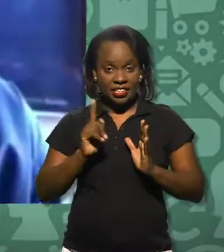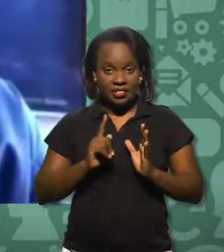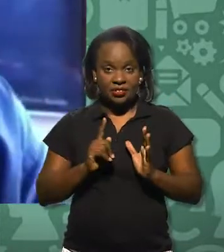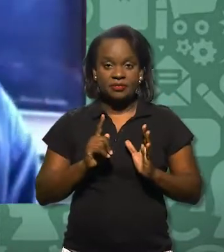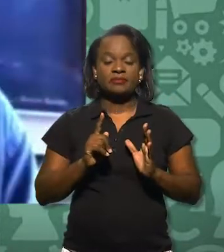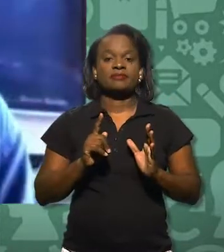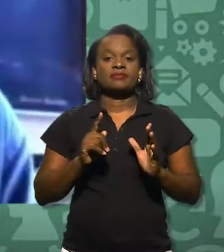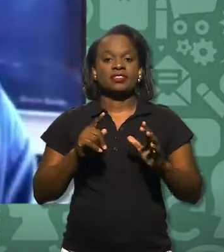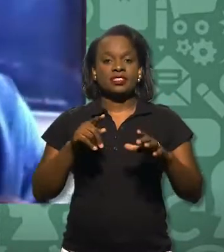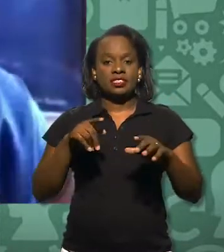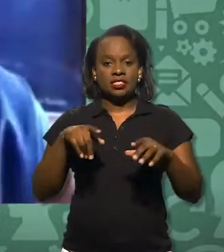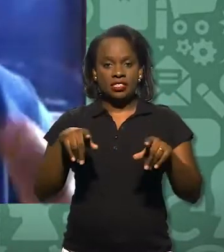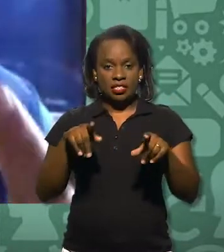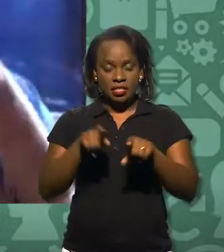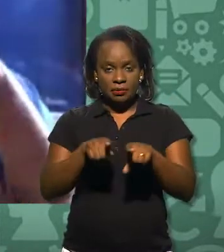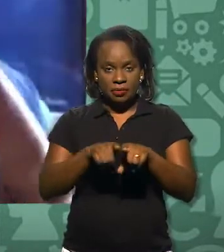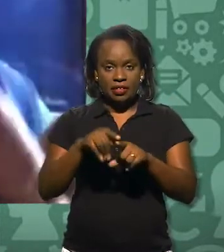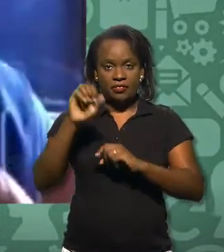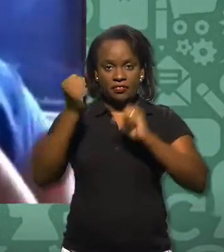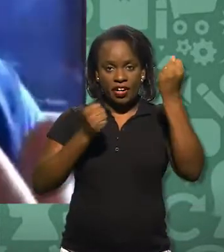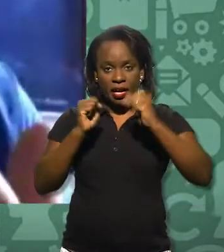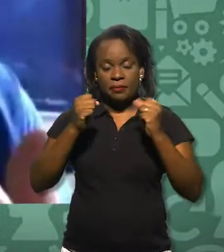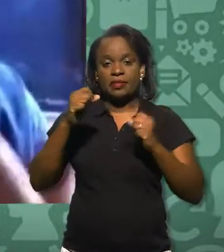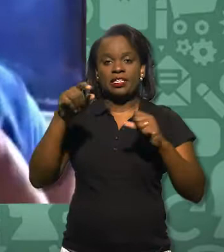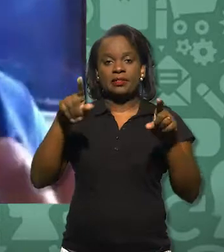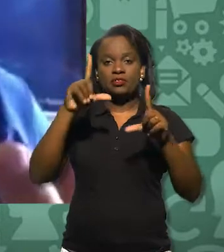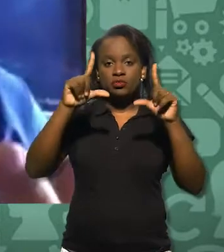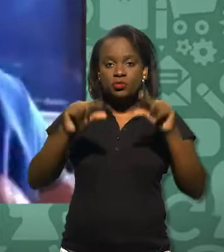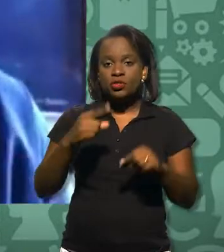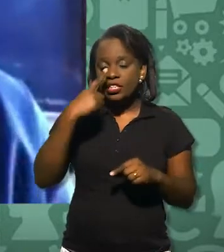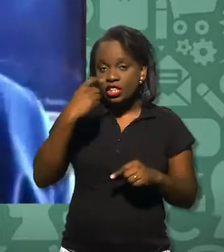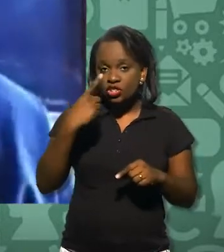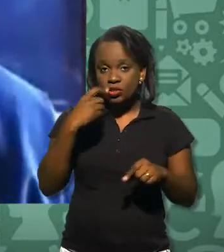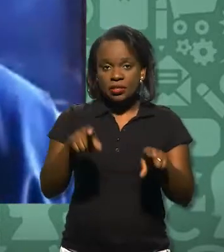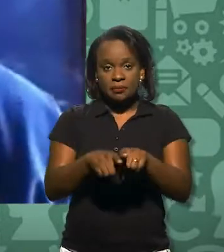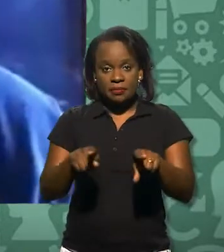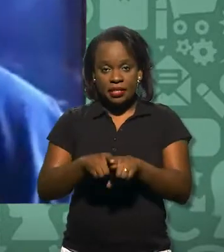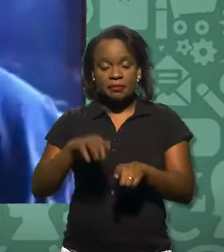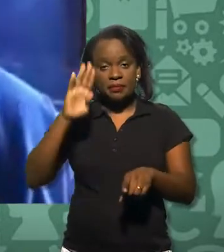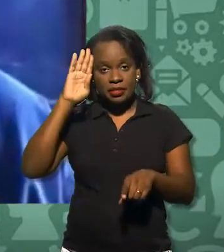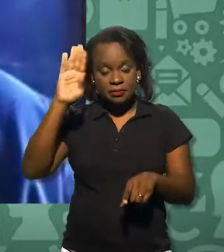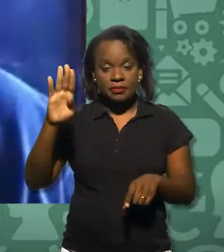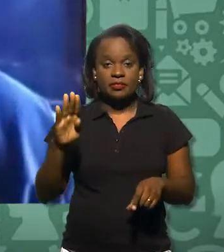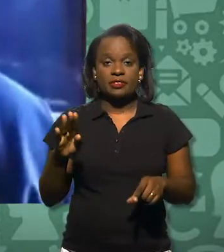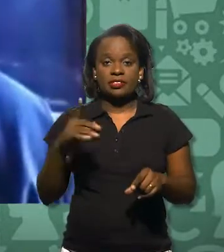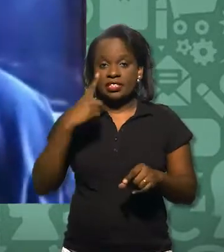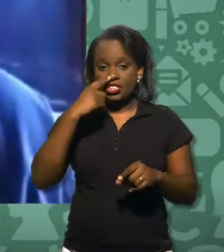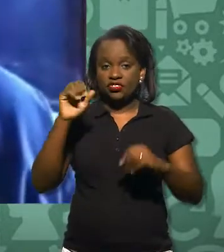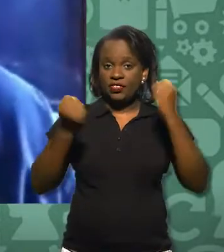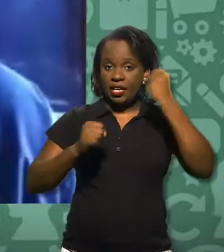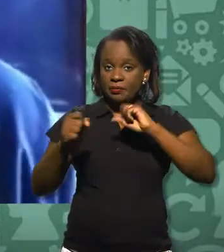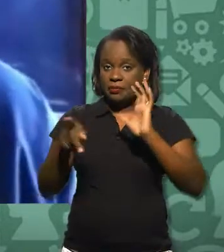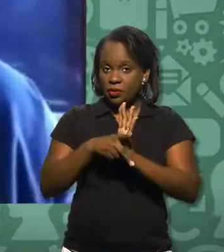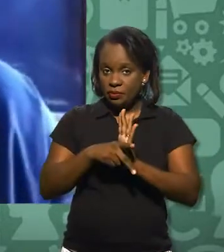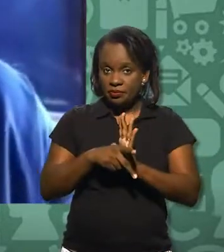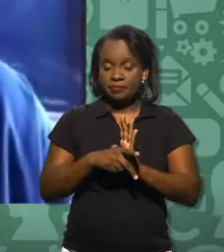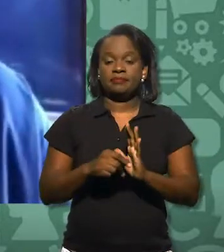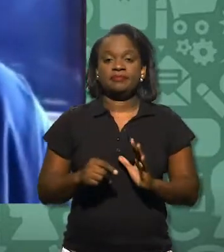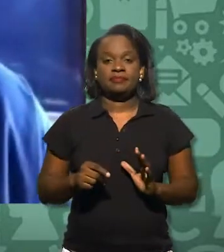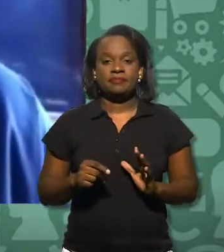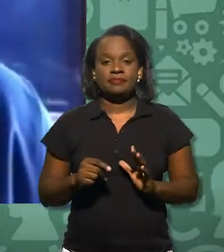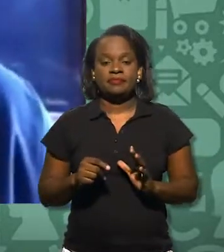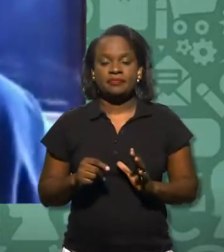praias, a questão de menos produção de lixo e, principalmente, inclusive, o lixo